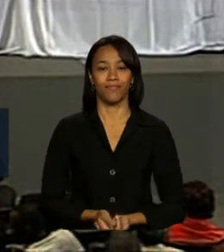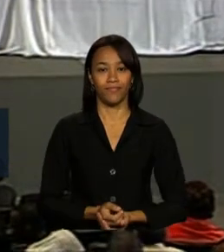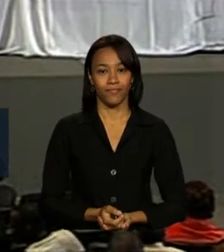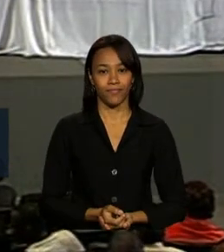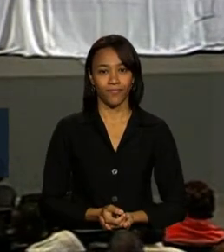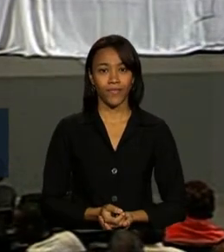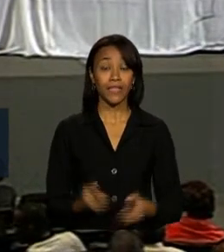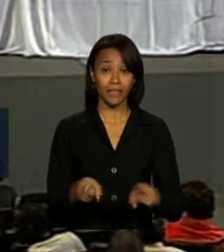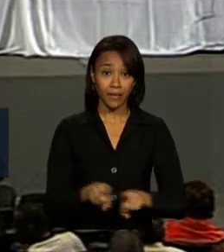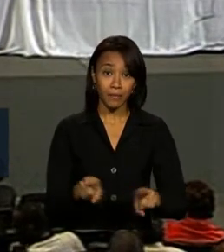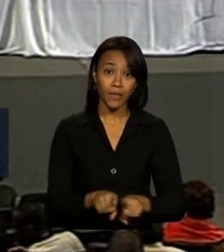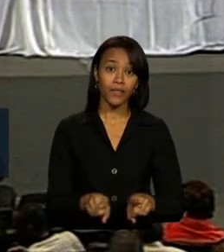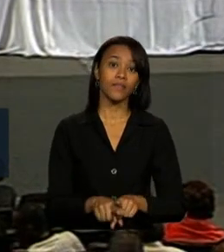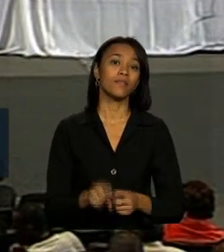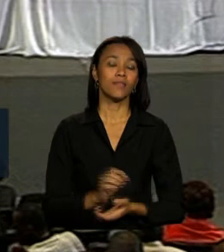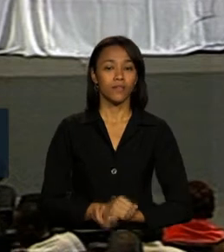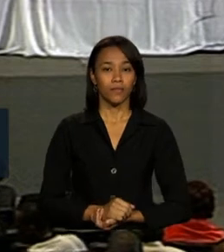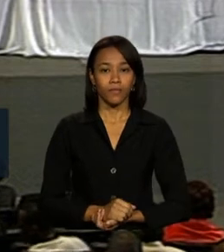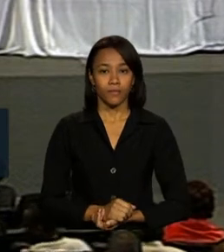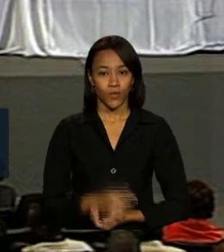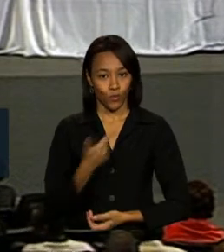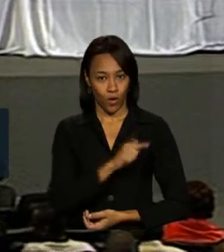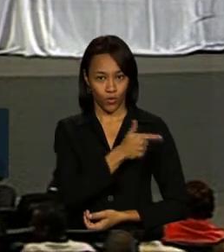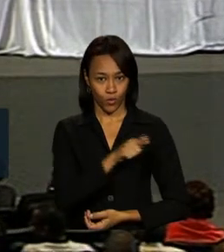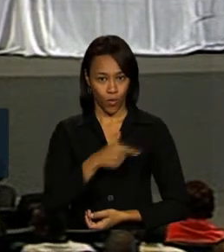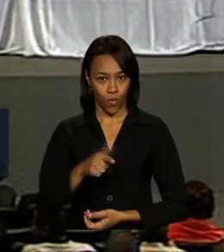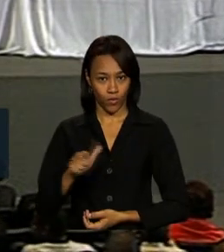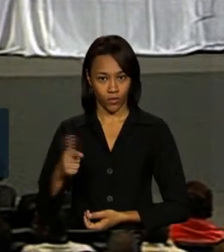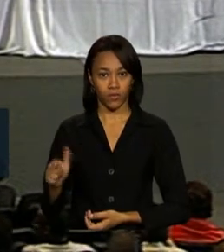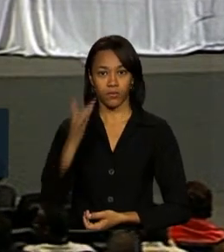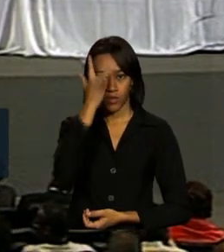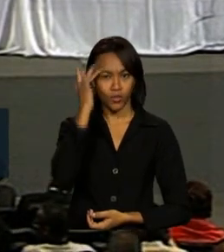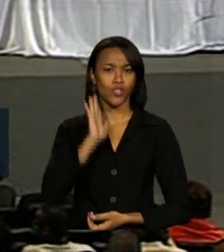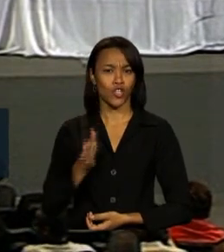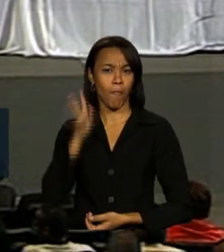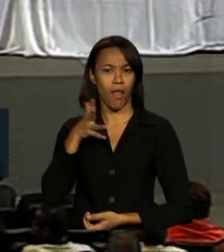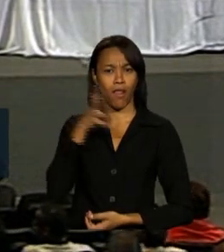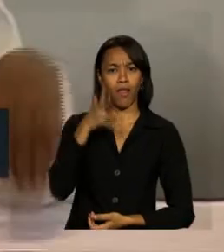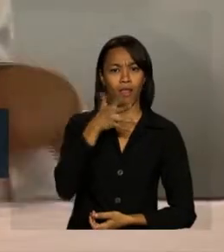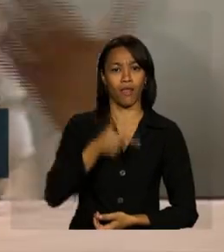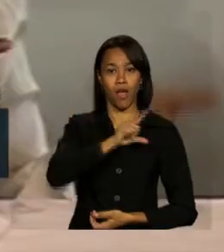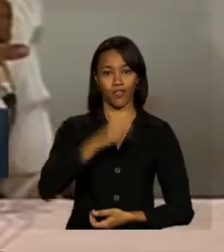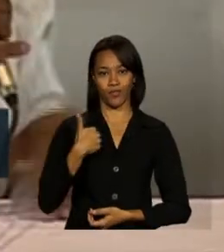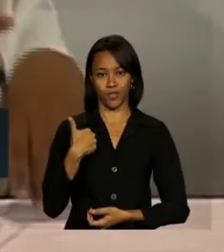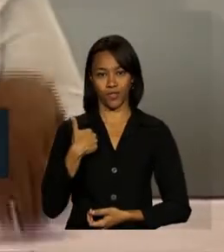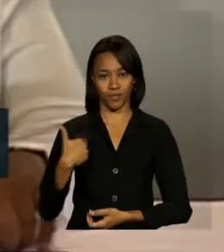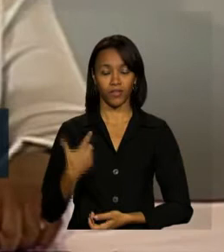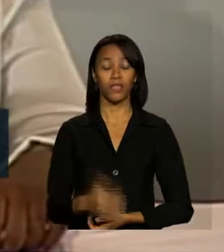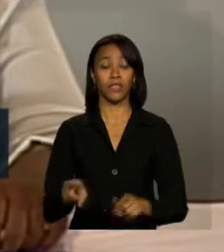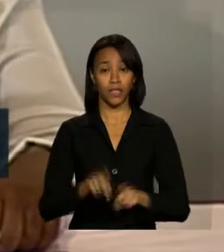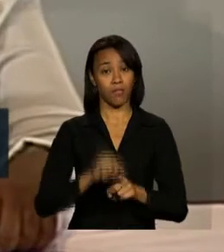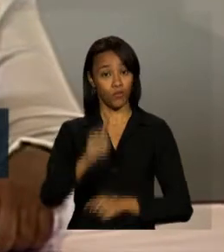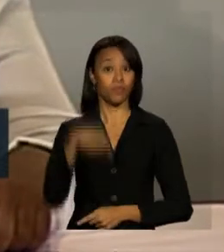também partilho com os demais que já falaram anterior a mim e ainda